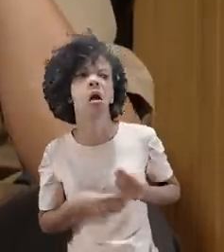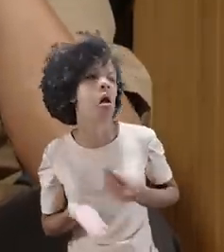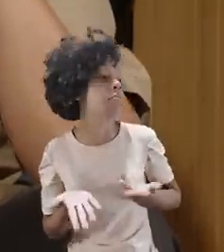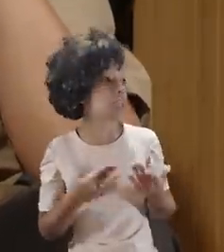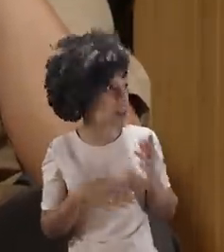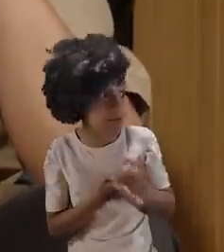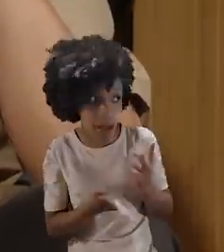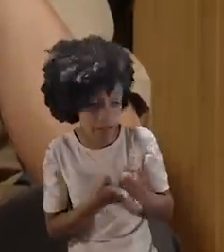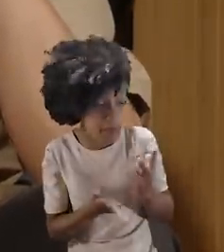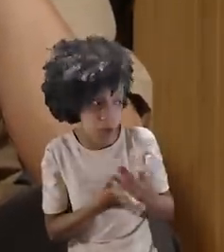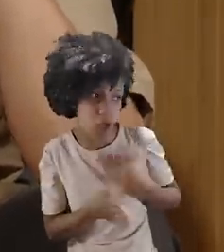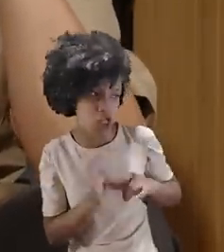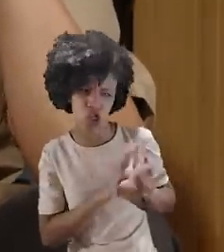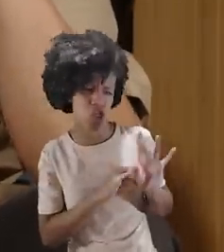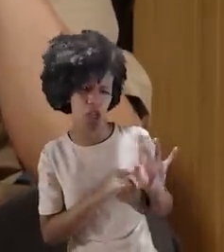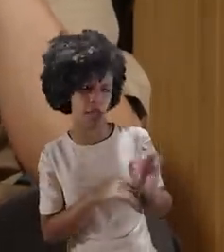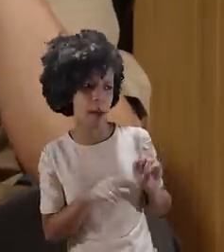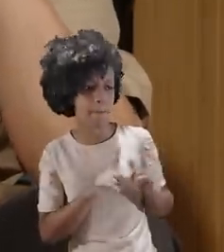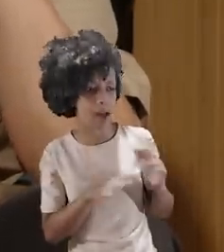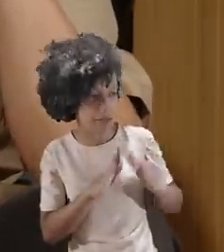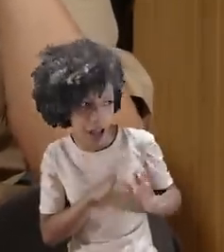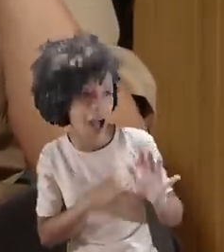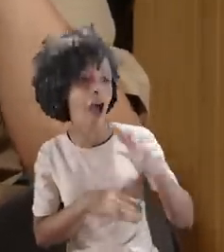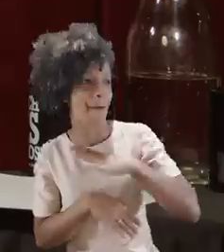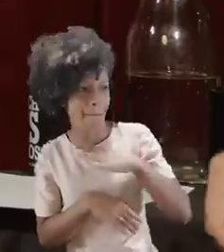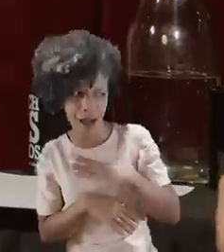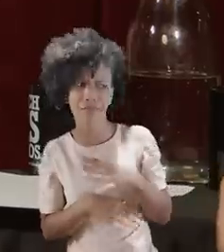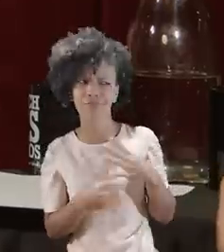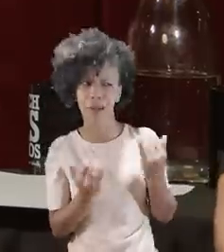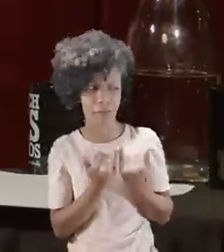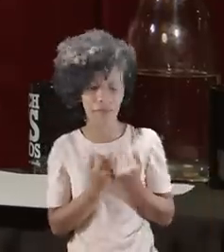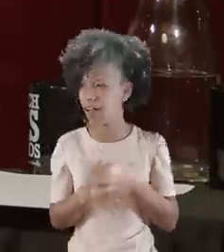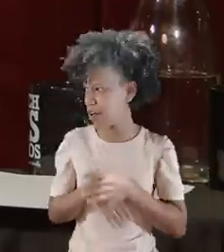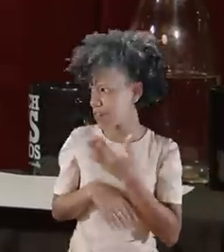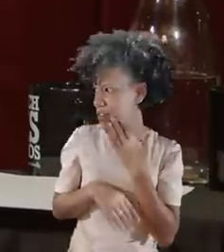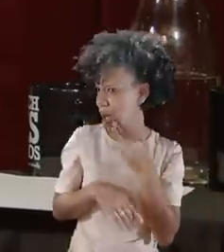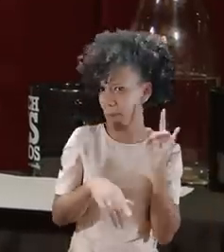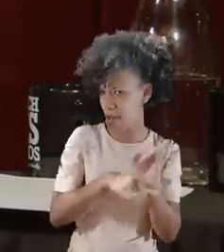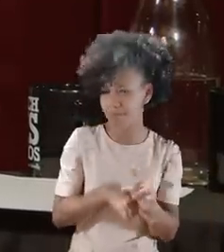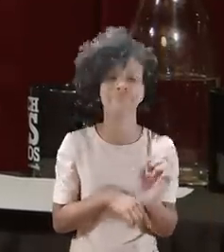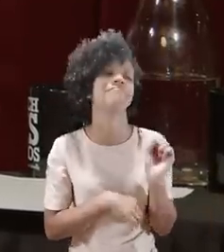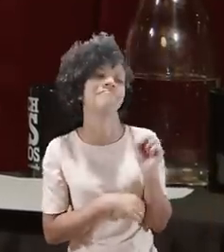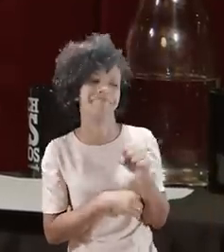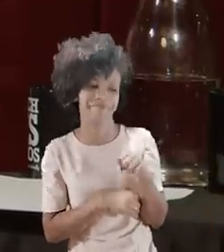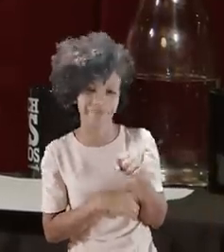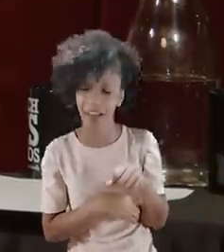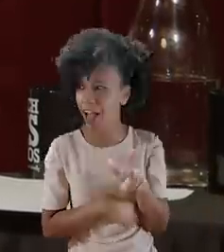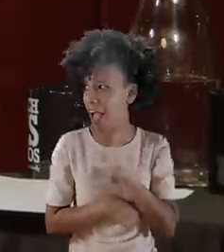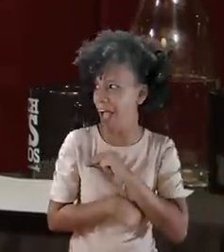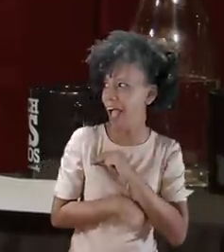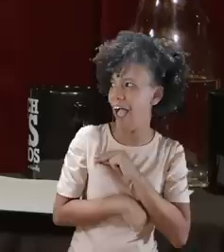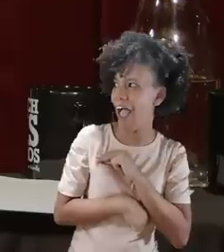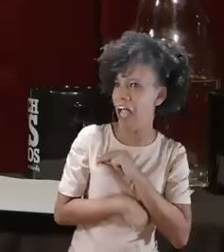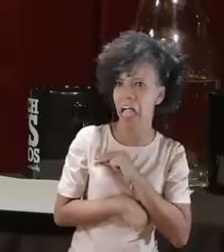minha onde o trabalho eu sempre sempre assim para o bairro aliás fofoca sabe quem trai a mulher Você sabe a hora